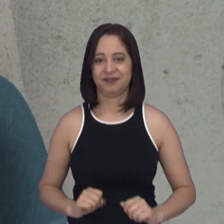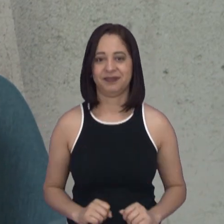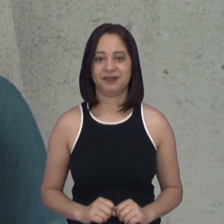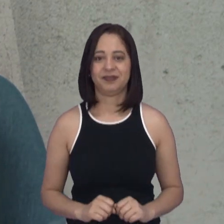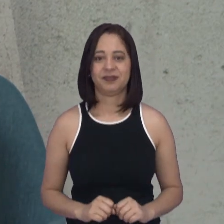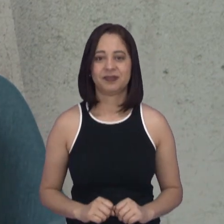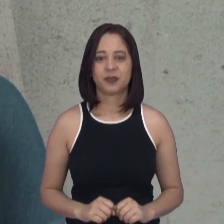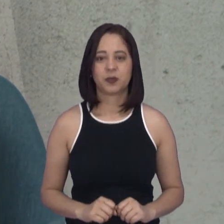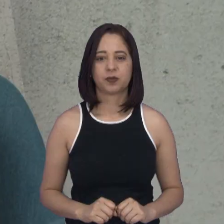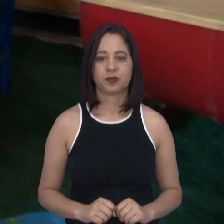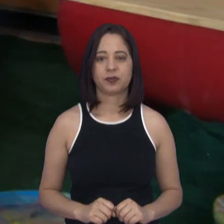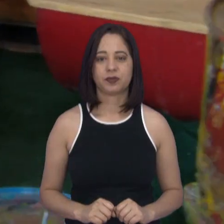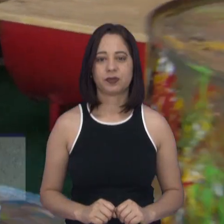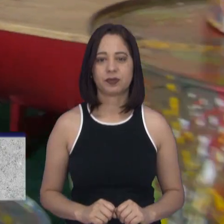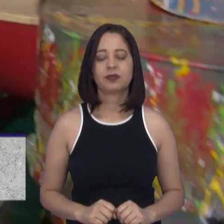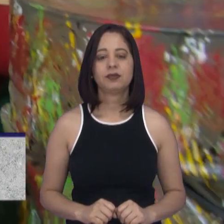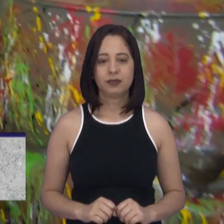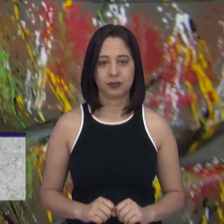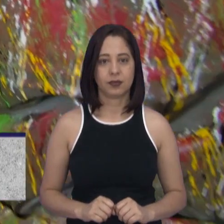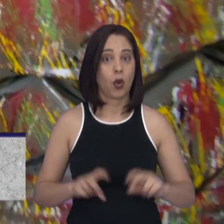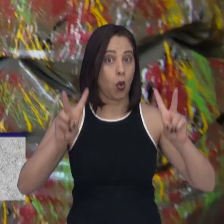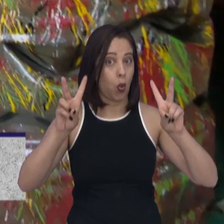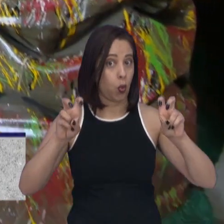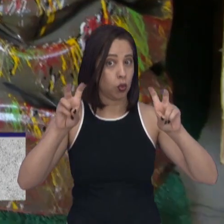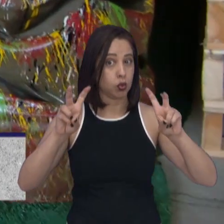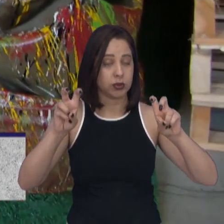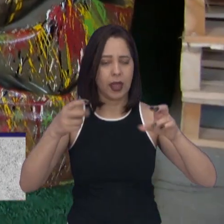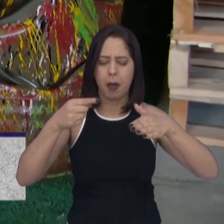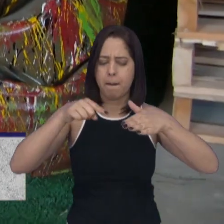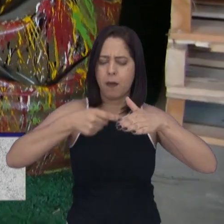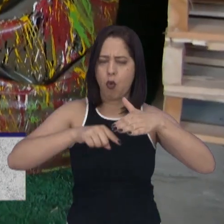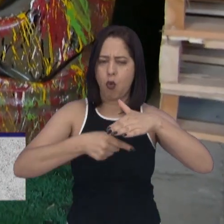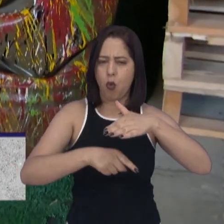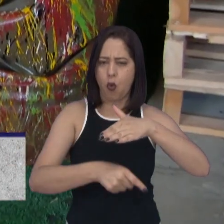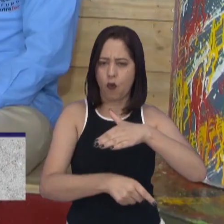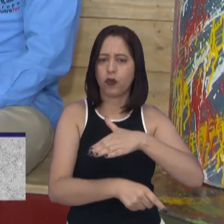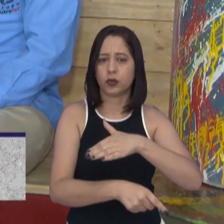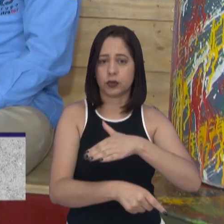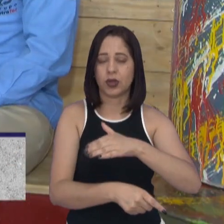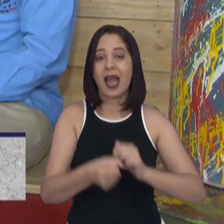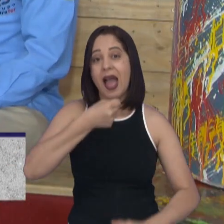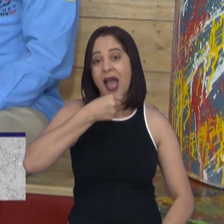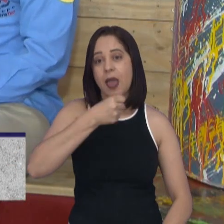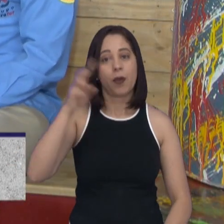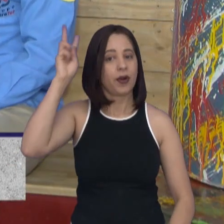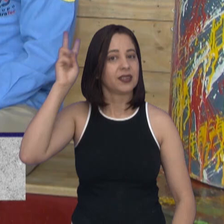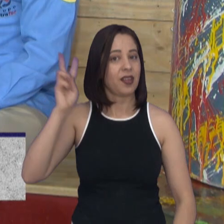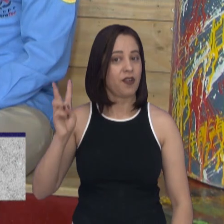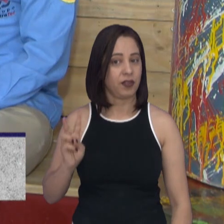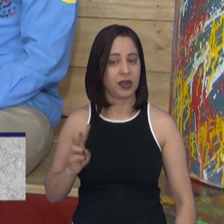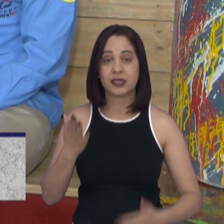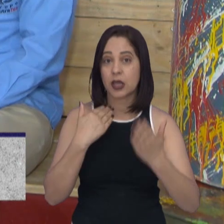favor. Para aprofundar um pouco mais nesse mercado do design sustentável, a repórter Vanessa